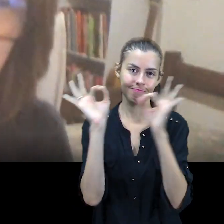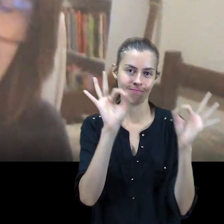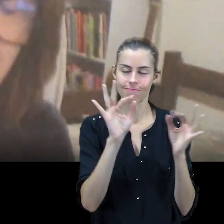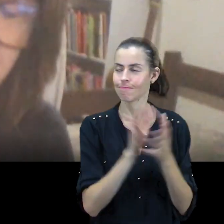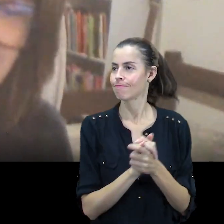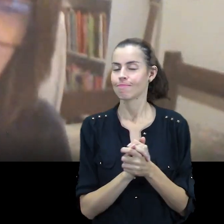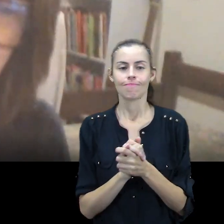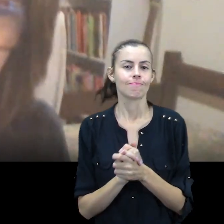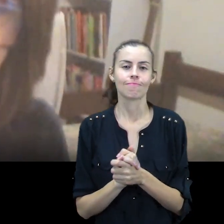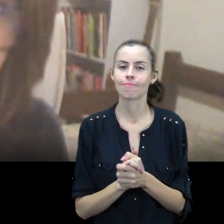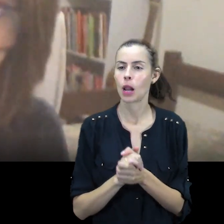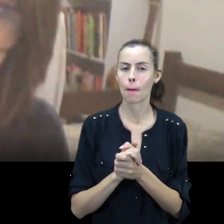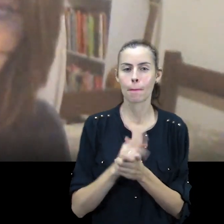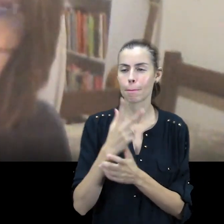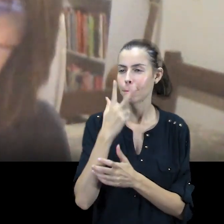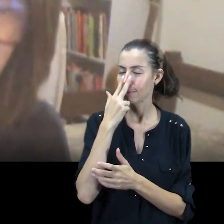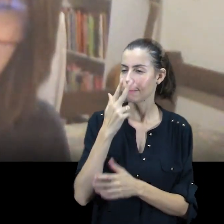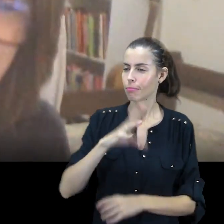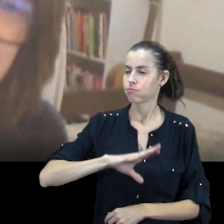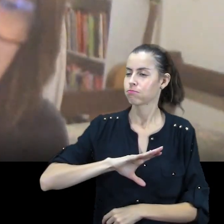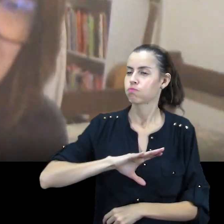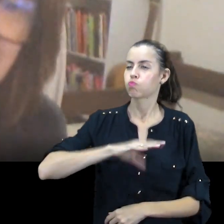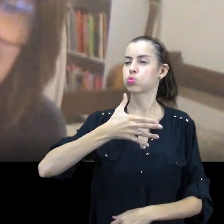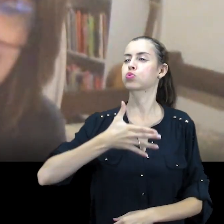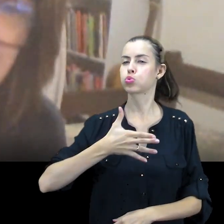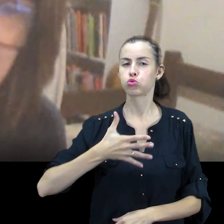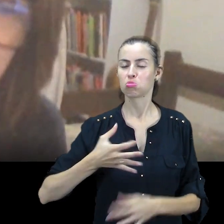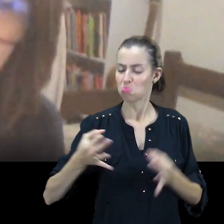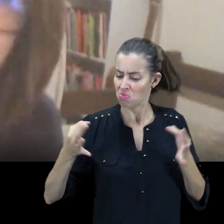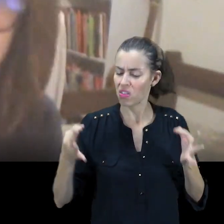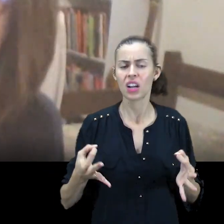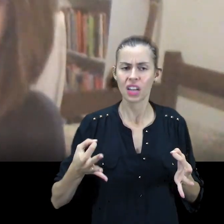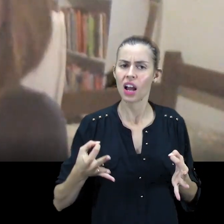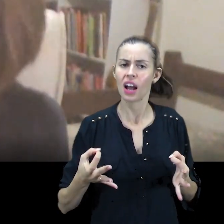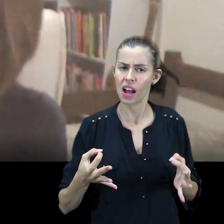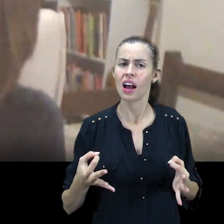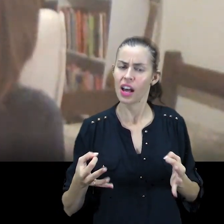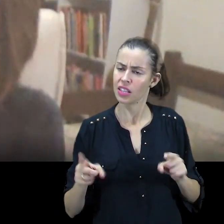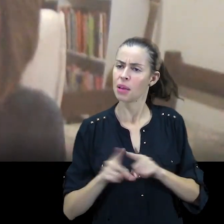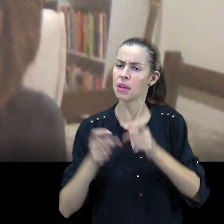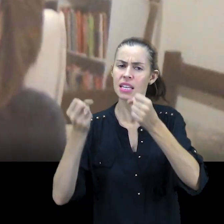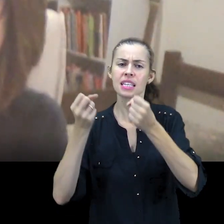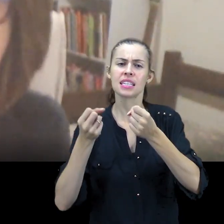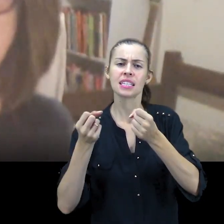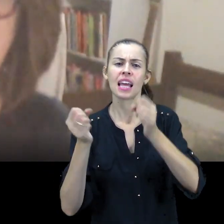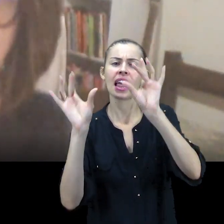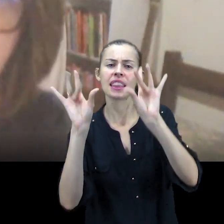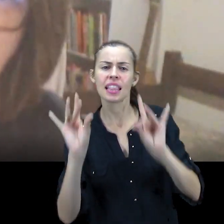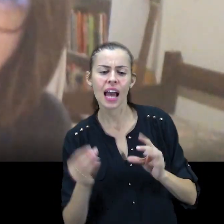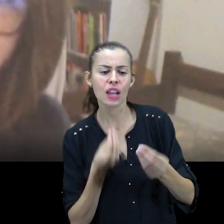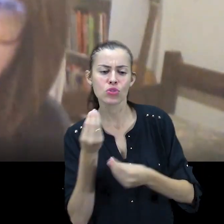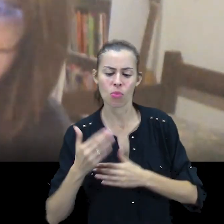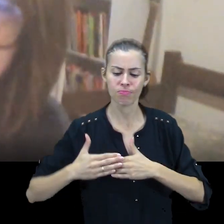sobre os aspectos que vocês vão encontrando no caminho, e assim, muito humilde também em relação ao que vocês